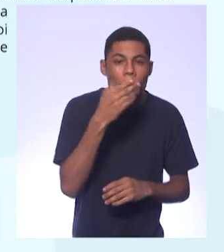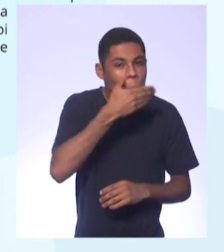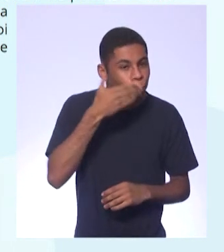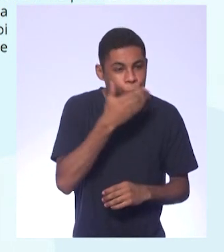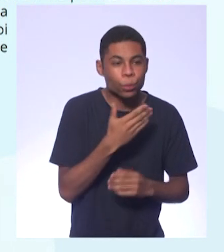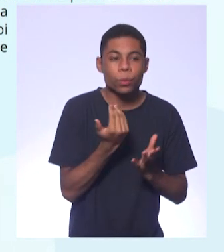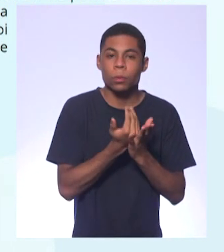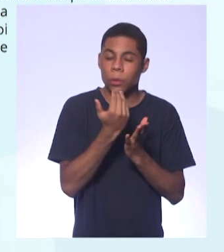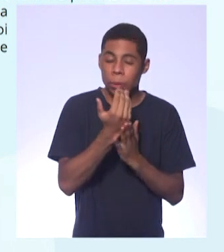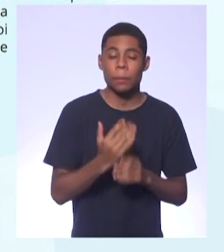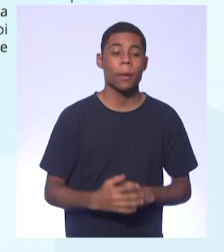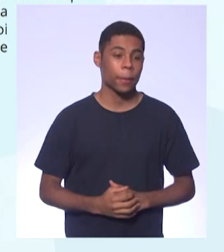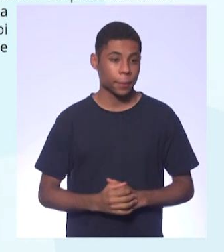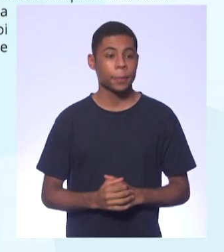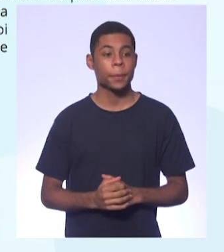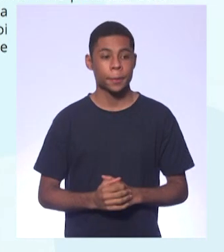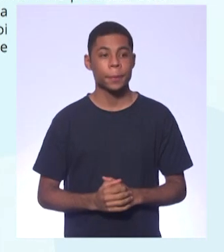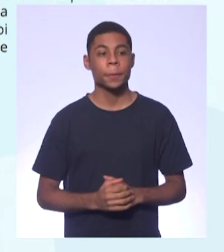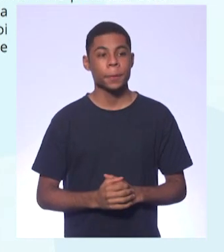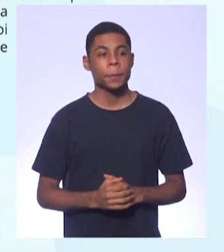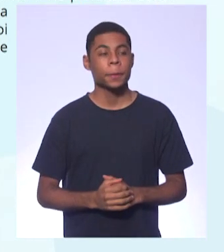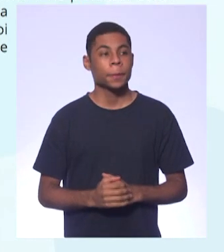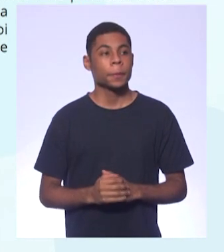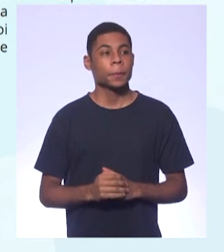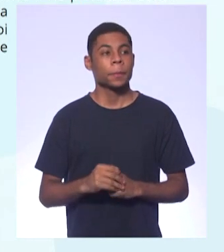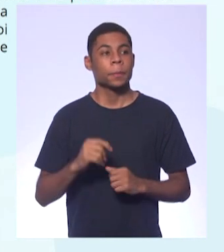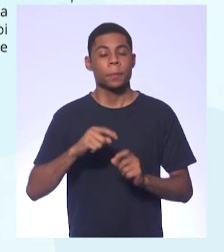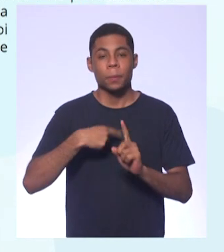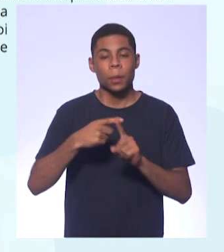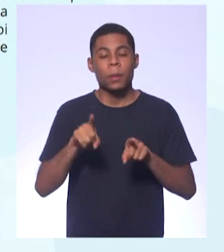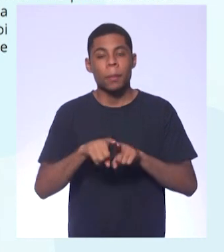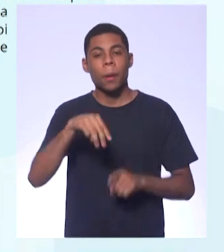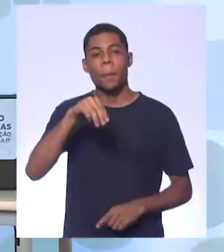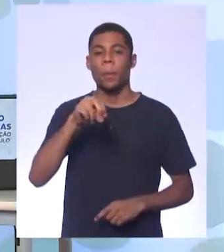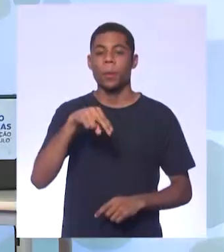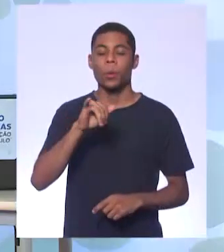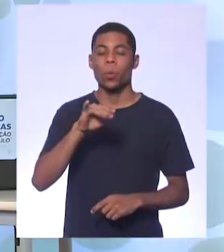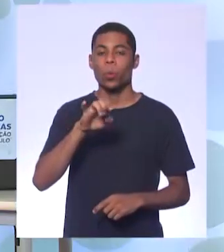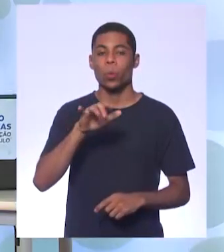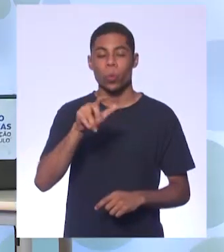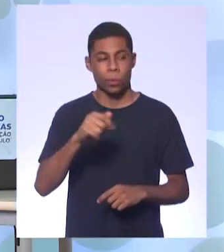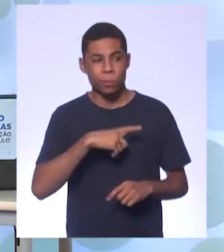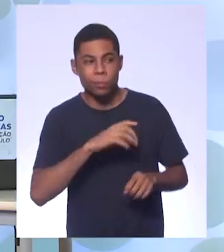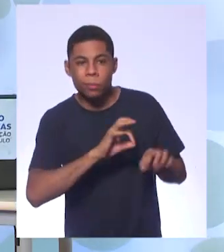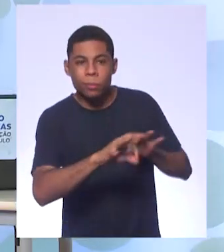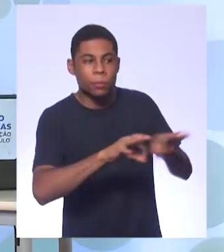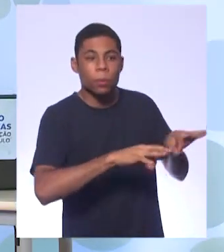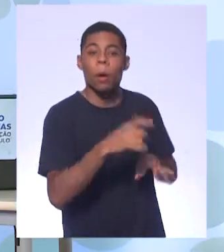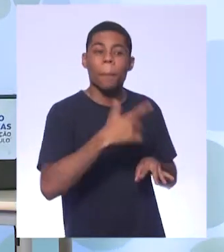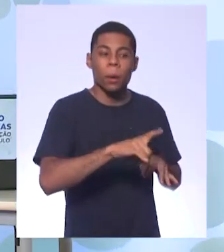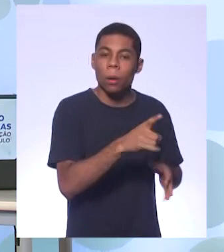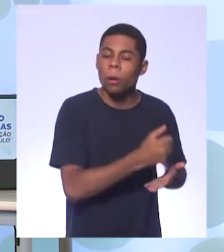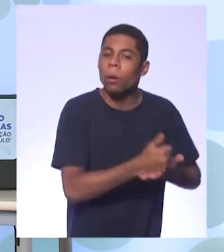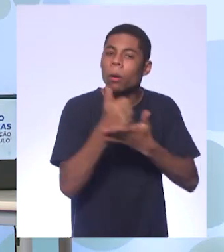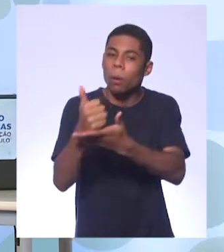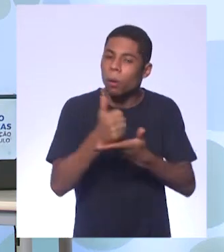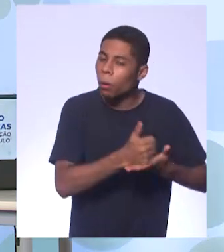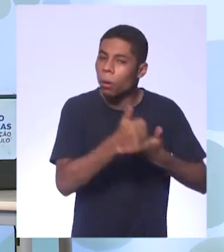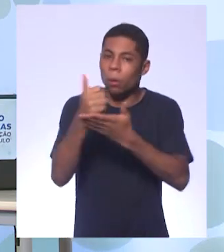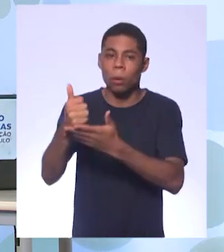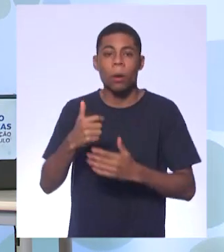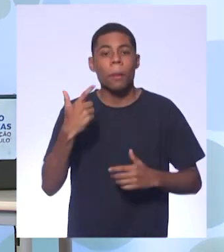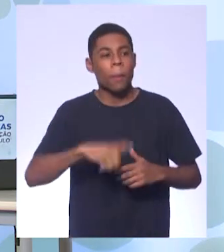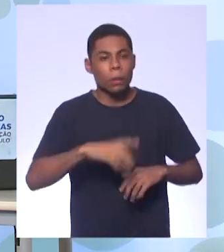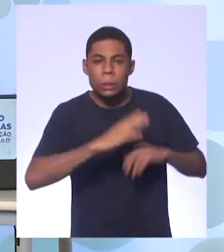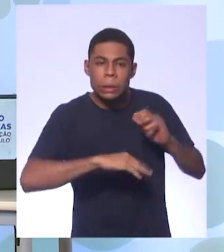denominação de plantation, né, que é aquele três tripé, né, monocultura para exportação, utilização da mão de